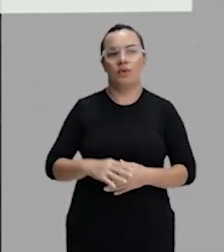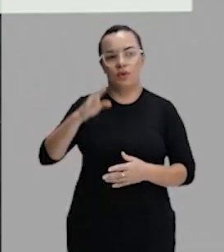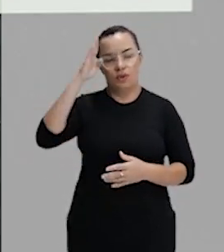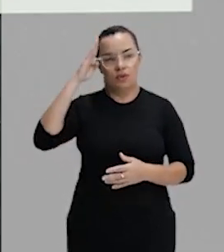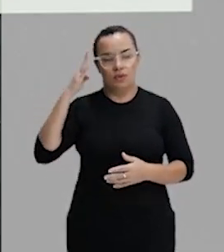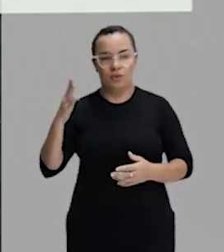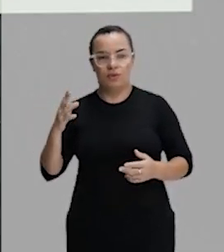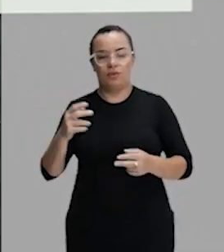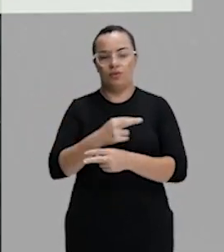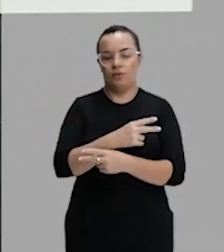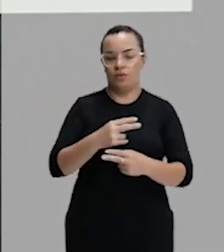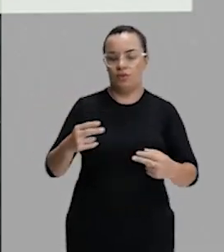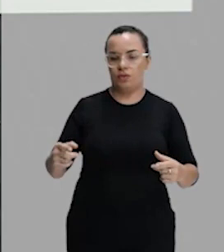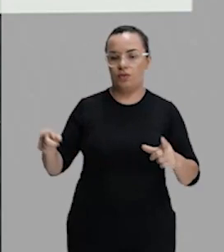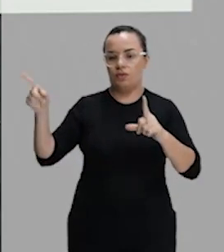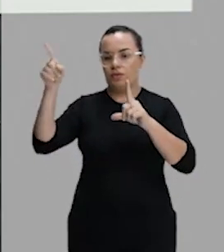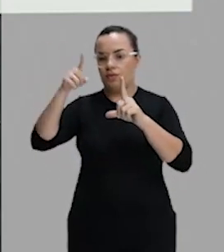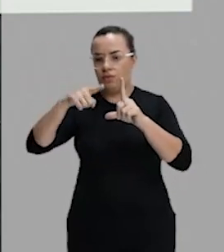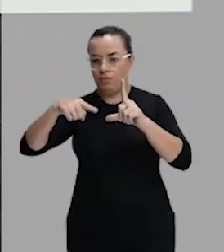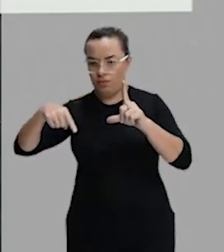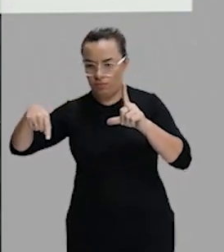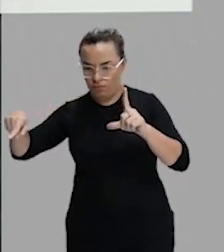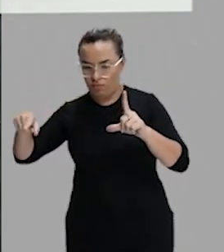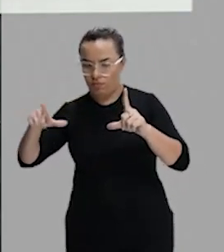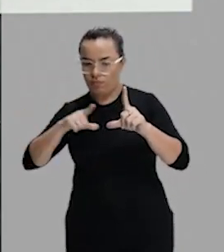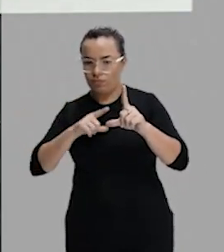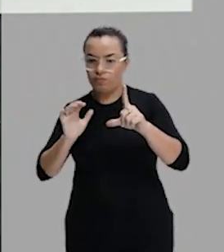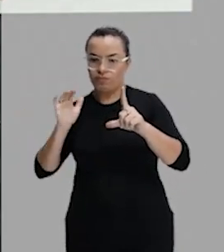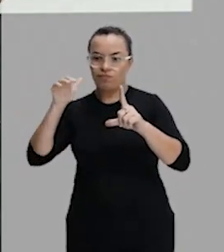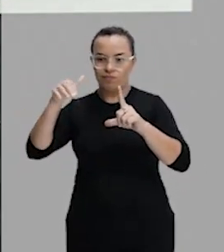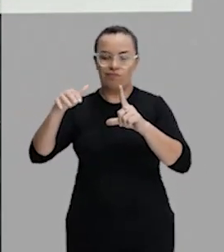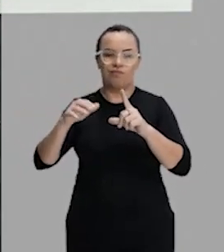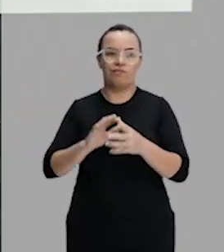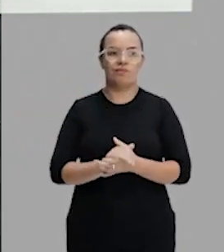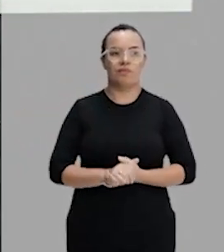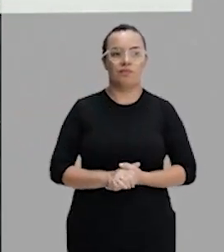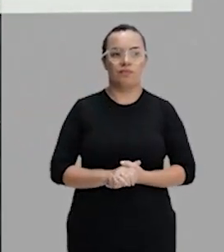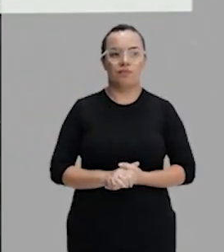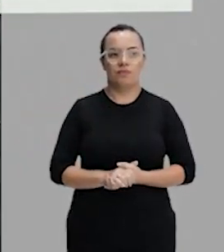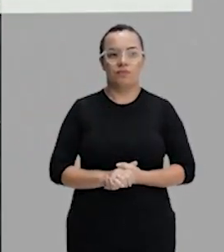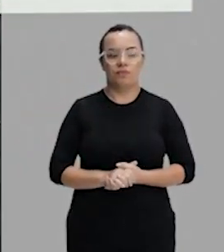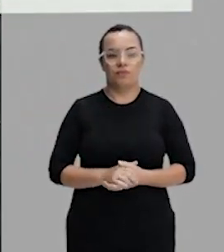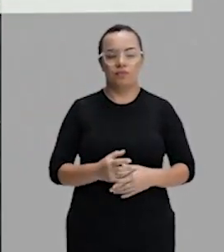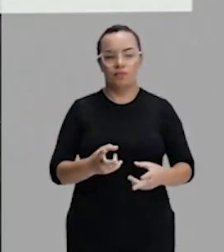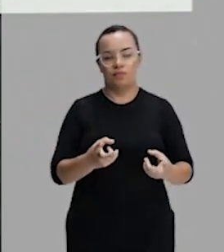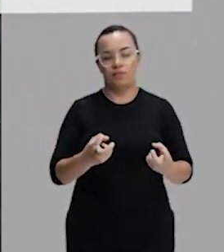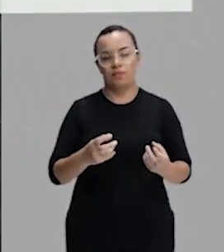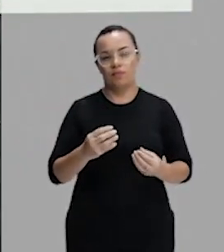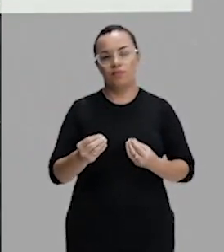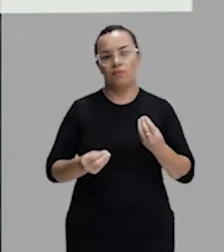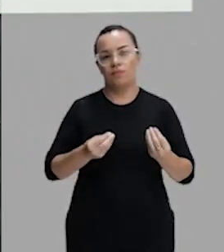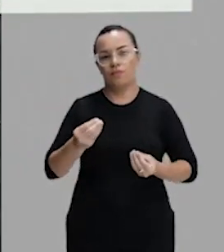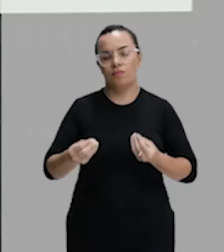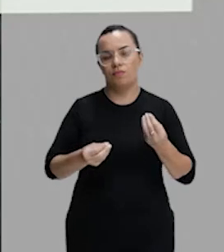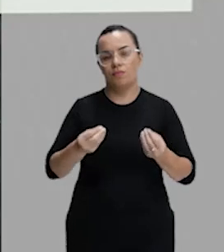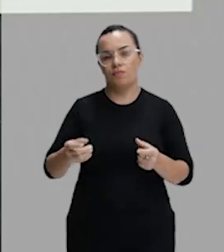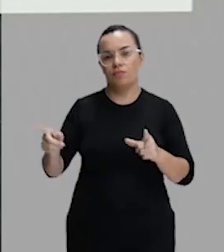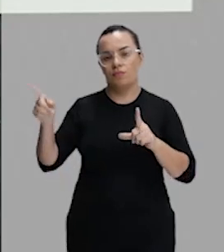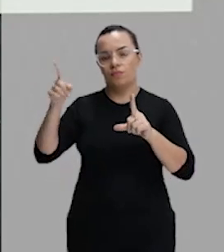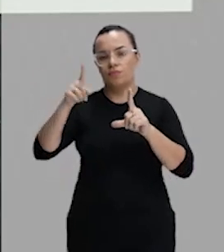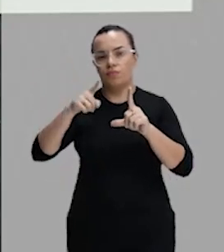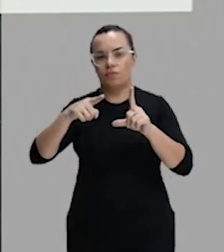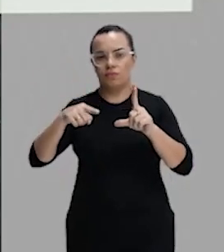compor essa parábola aqui. Certo, turminha? Olha só, o que a gente vai ver aqui, turma, também é como essa parábola pode